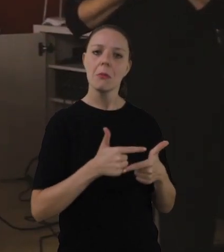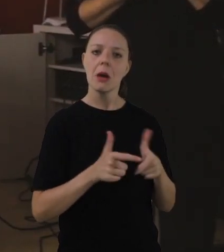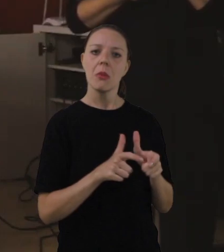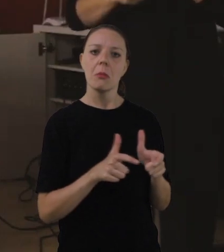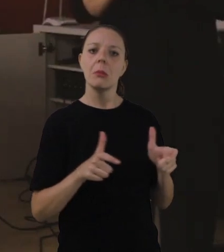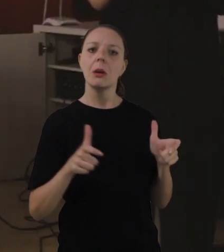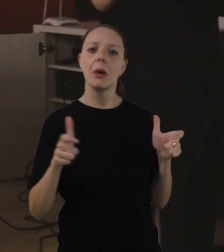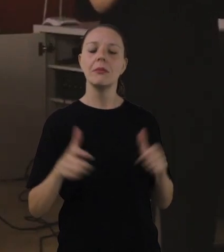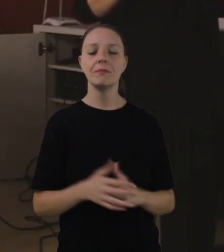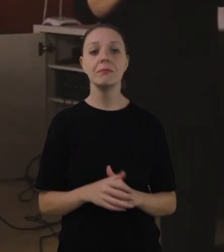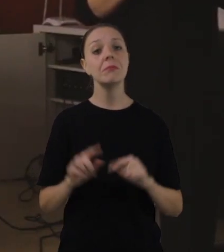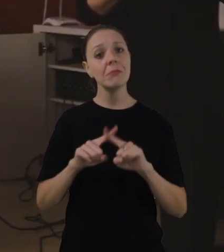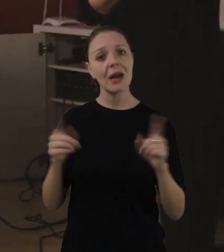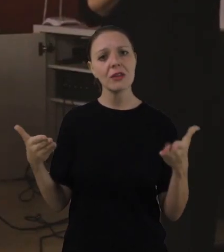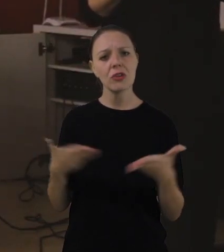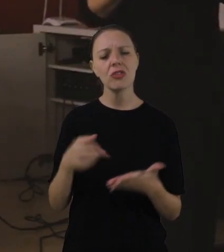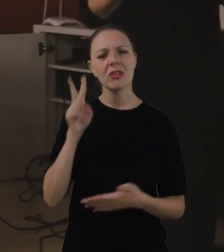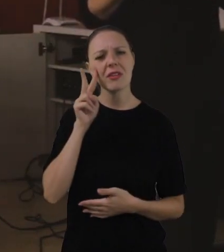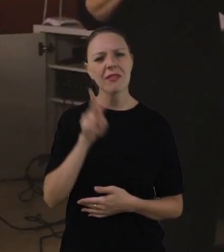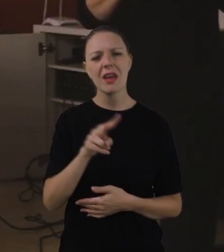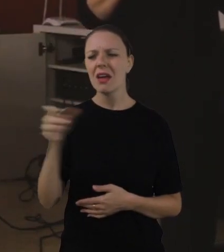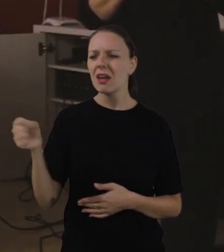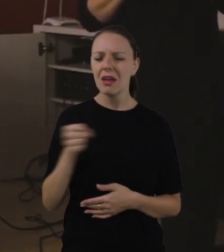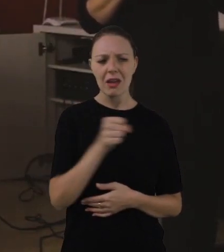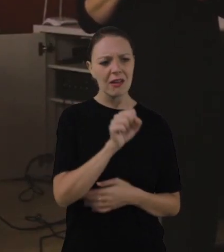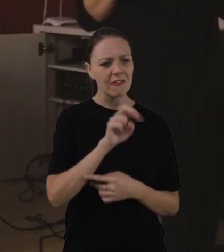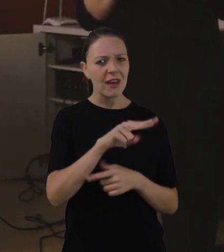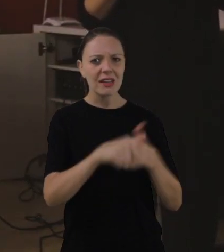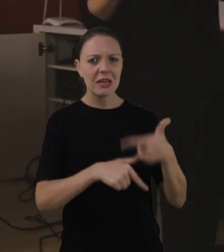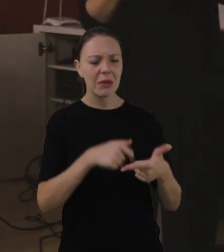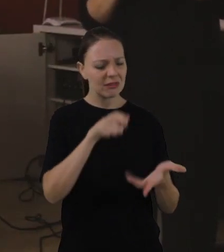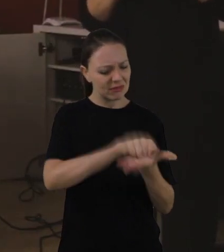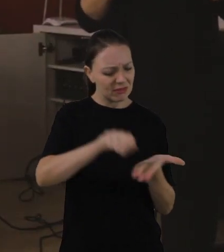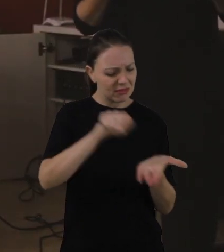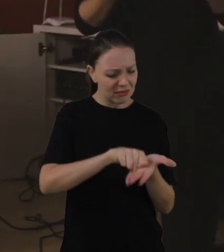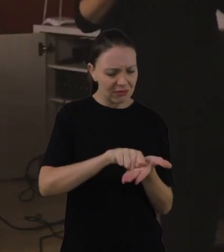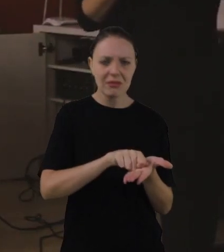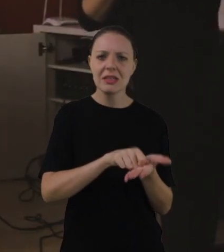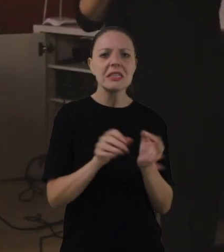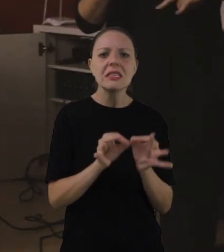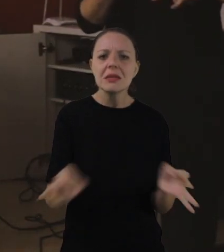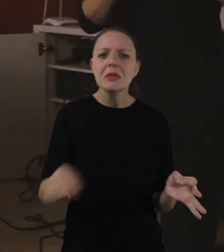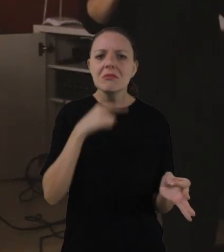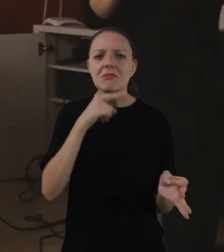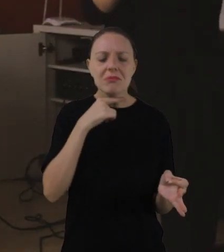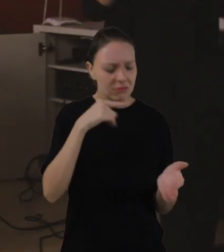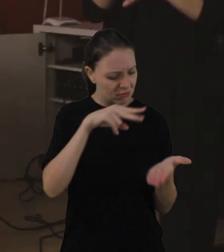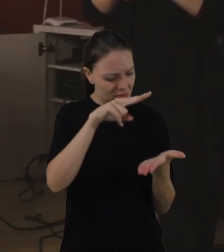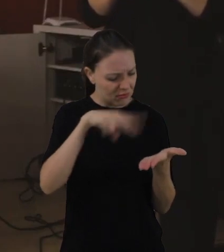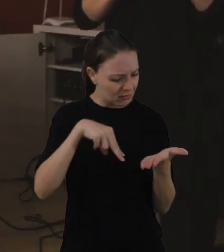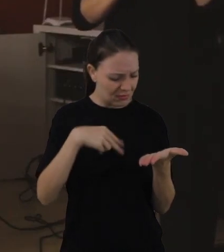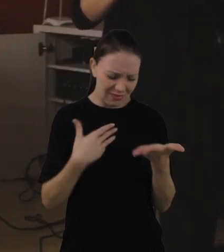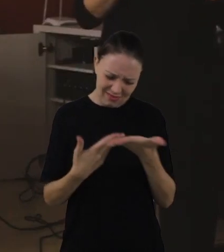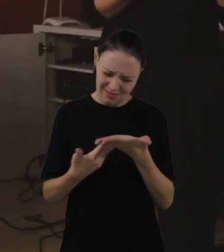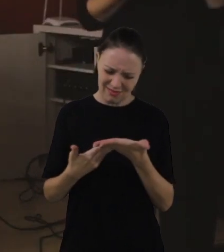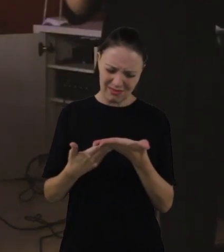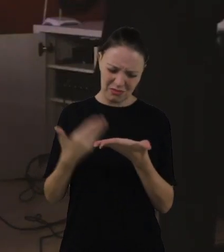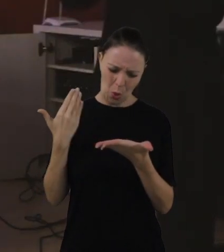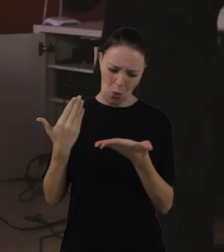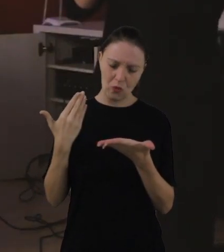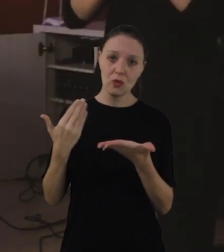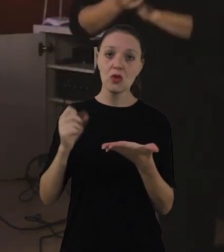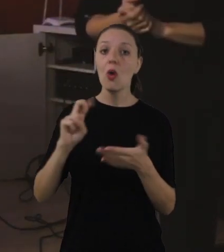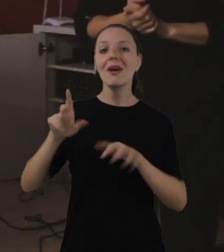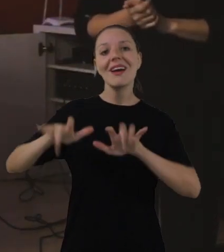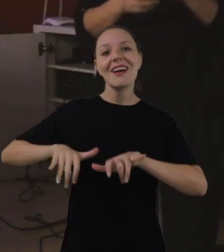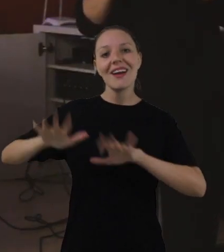que não conseguem escrever ou fazer anotações simples, né, numa ficha, num currículo, ou nos enviar um e-mail.